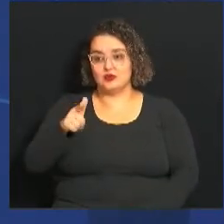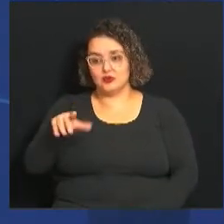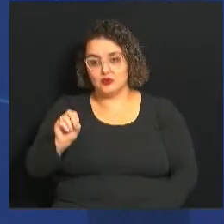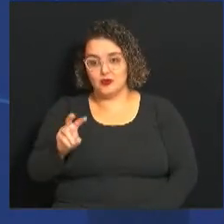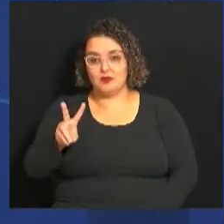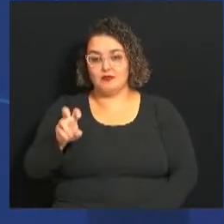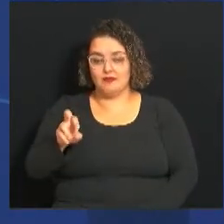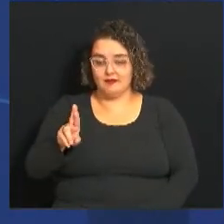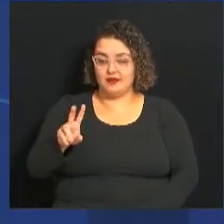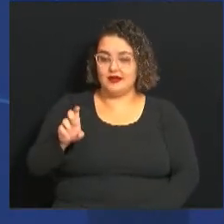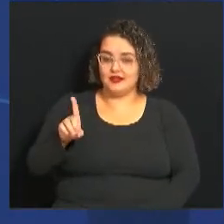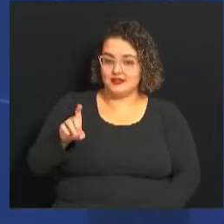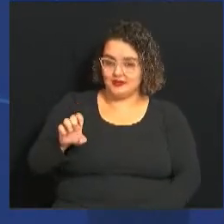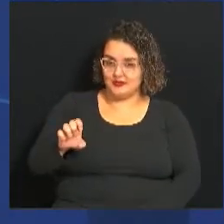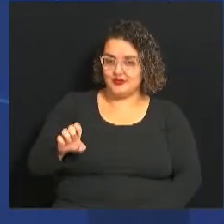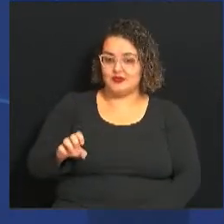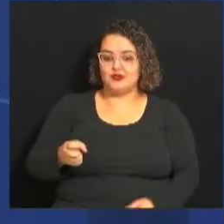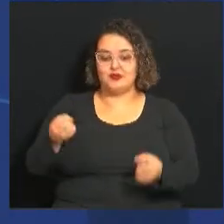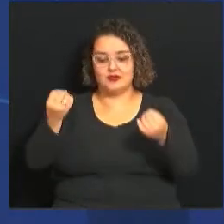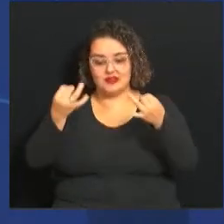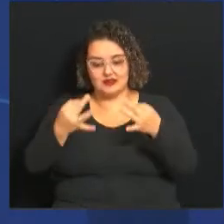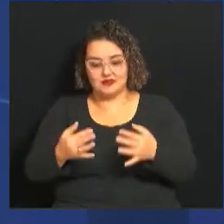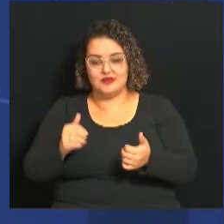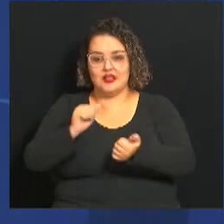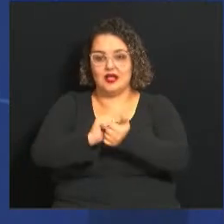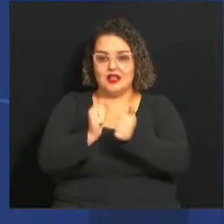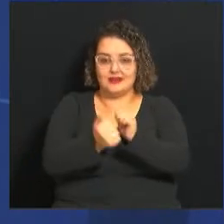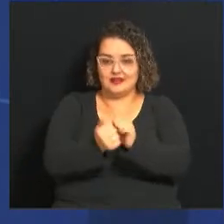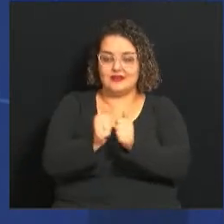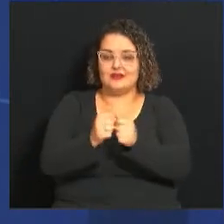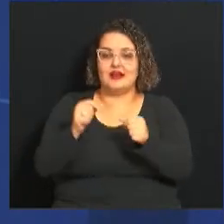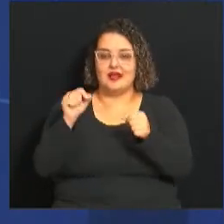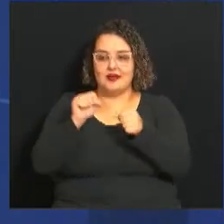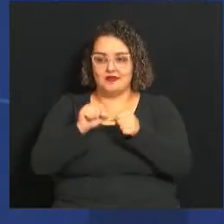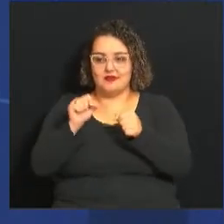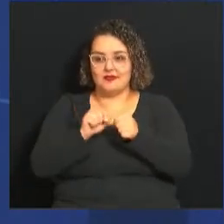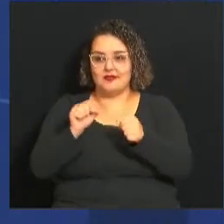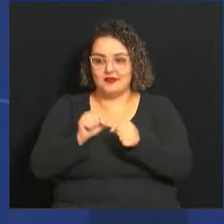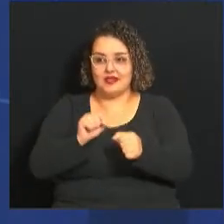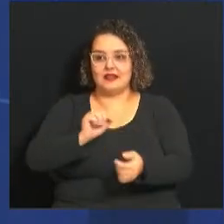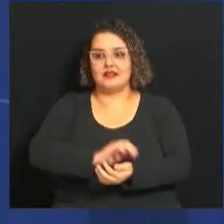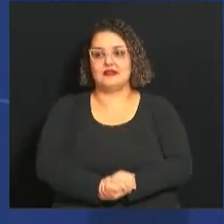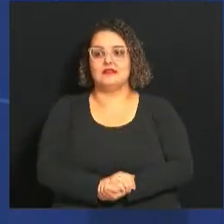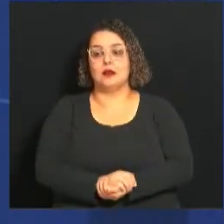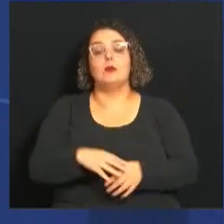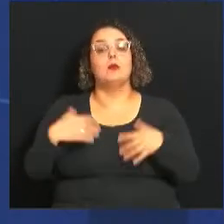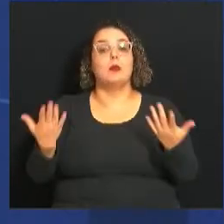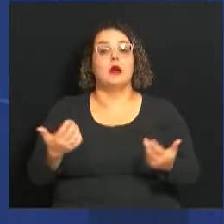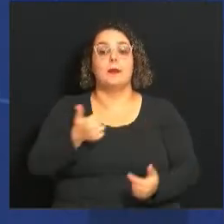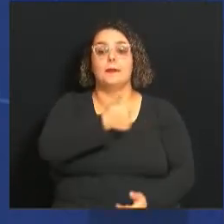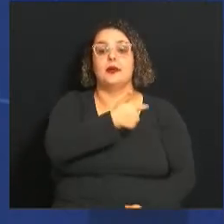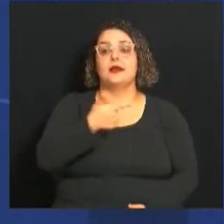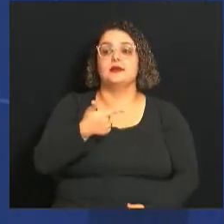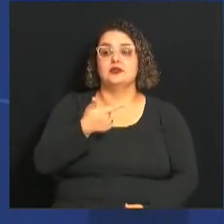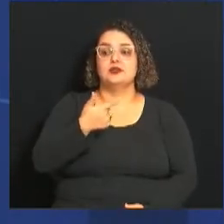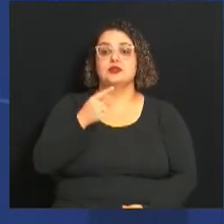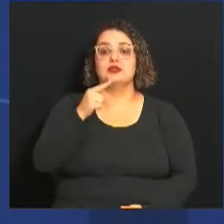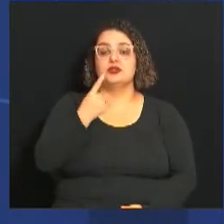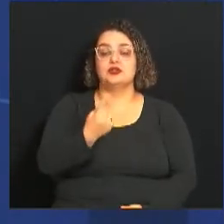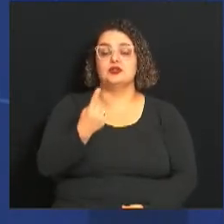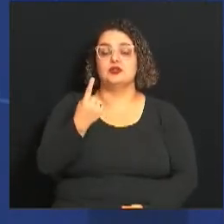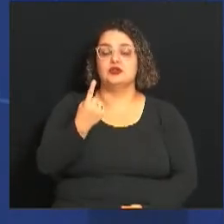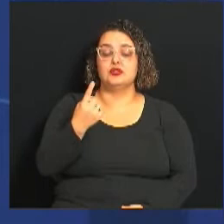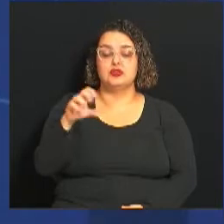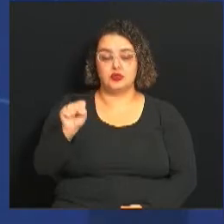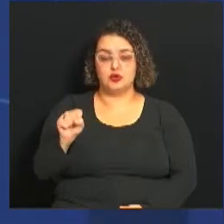essas explicações, as adequações que estão sendo realizadas. Bom, 12:18, vamos fazer o seguinte, mais